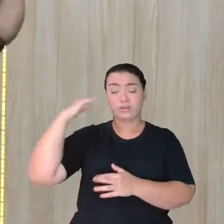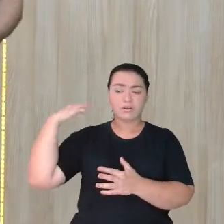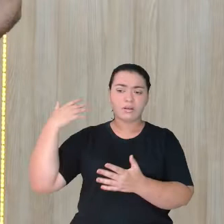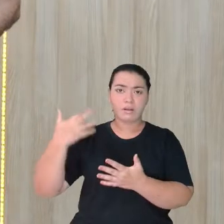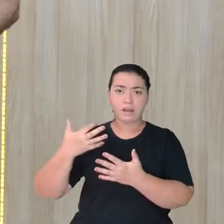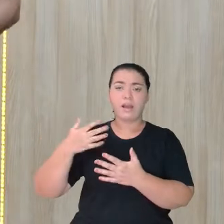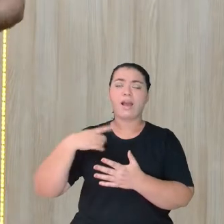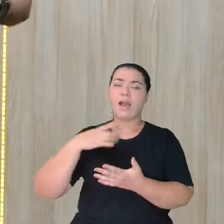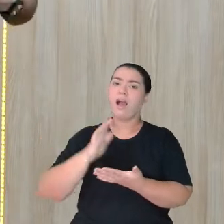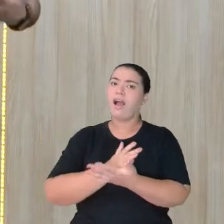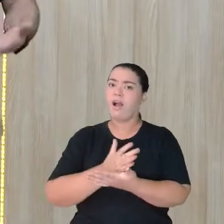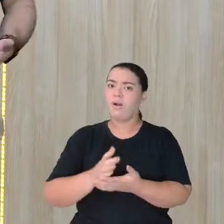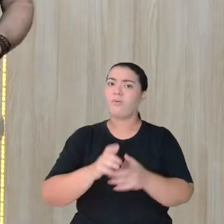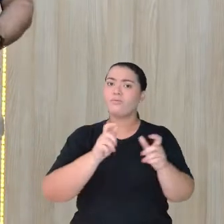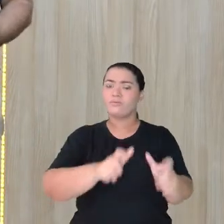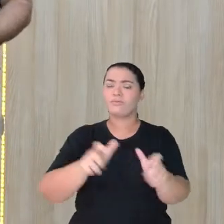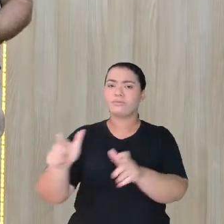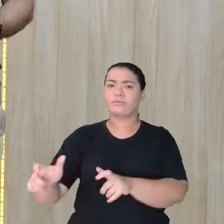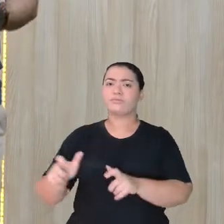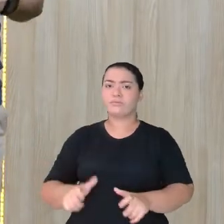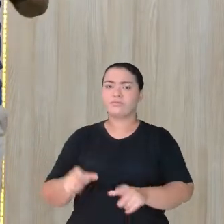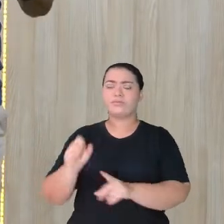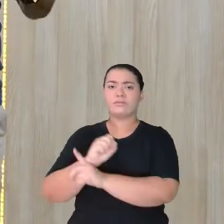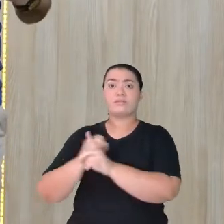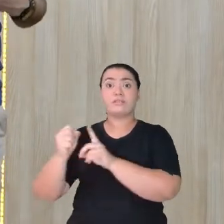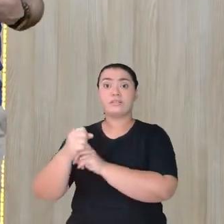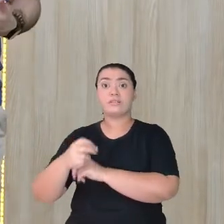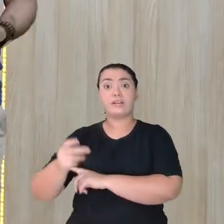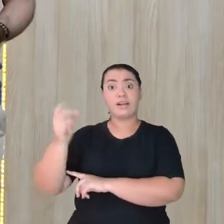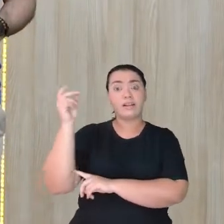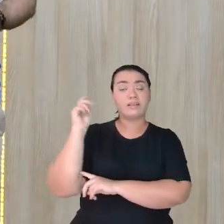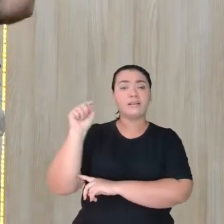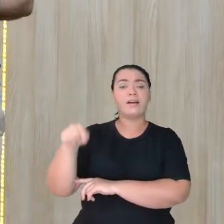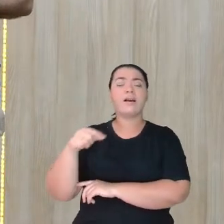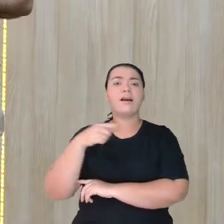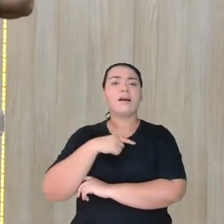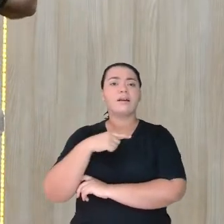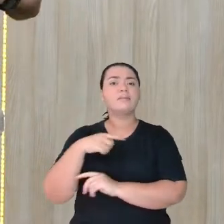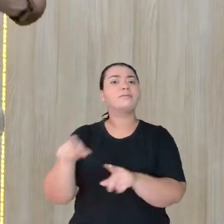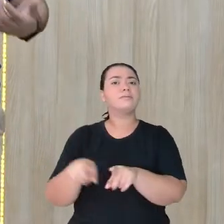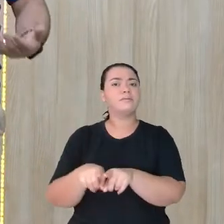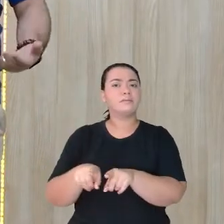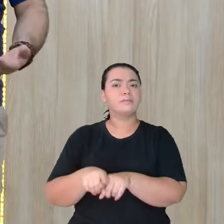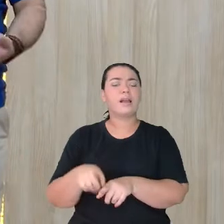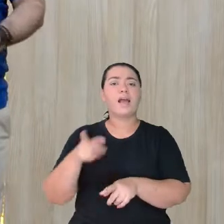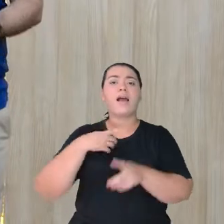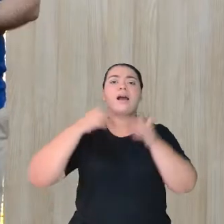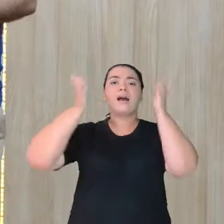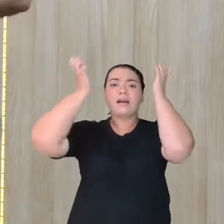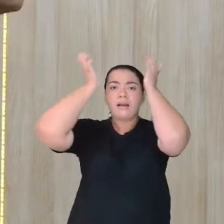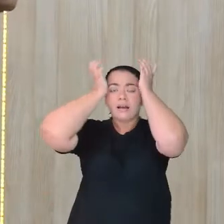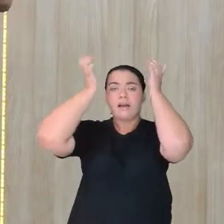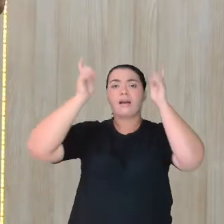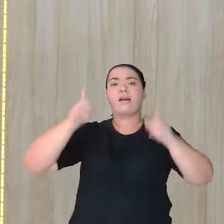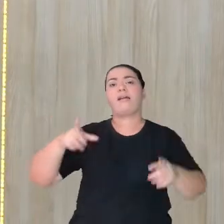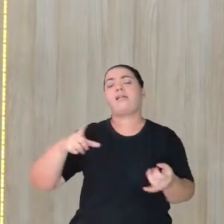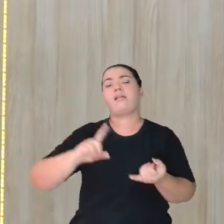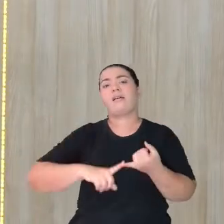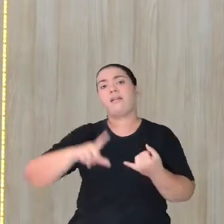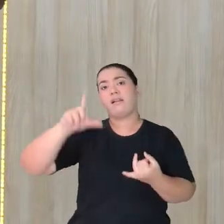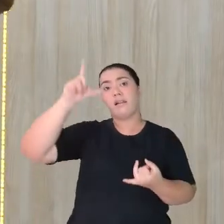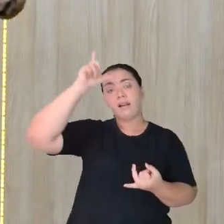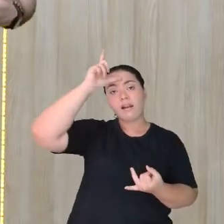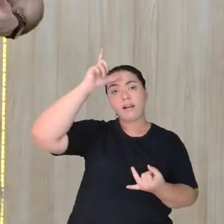algumas civilizações antigas dessas, né, a gente tem esses reis, esses líderes, né,